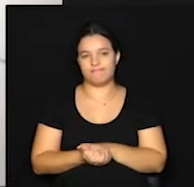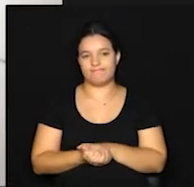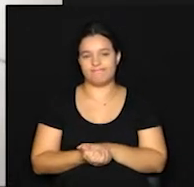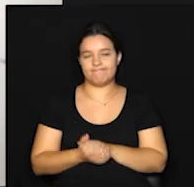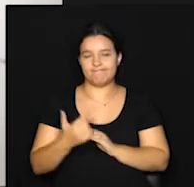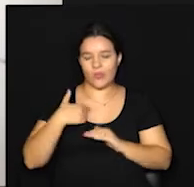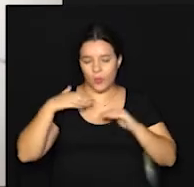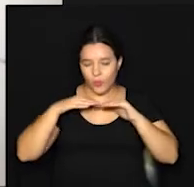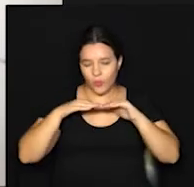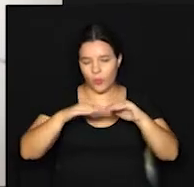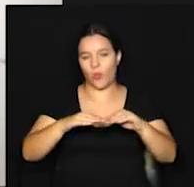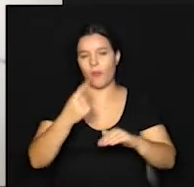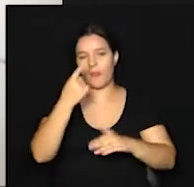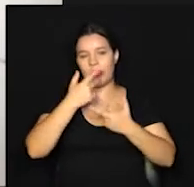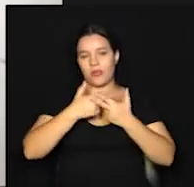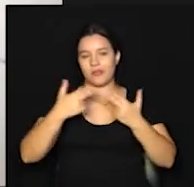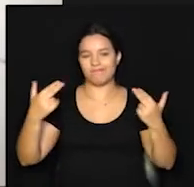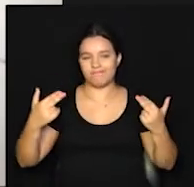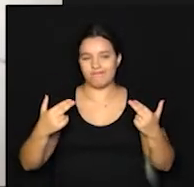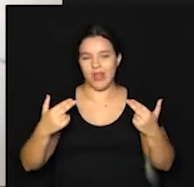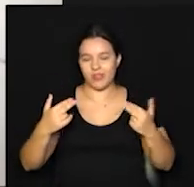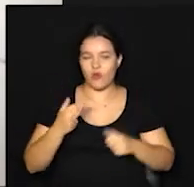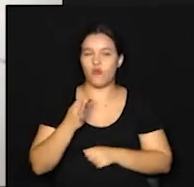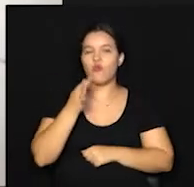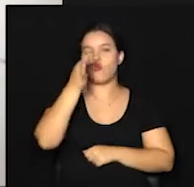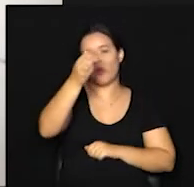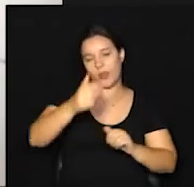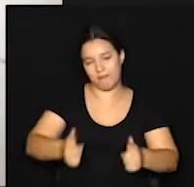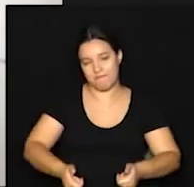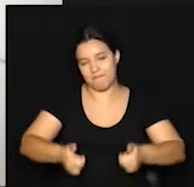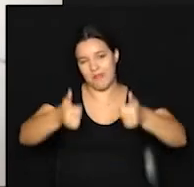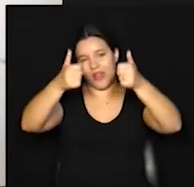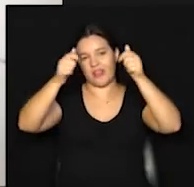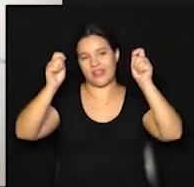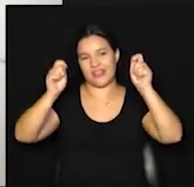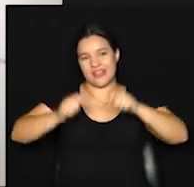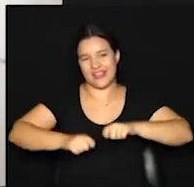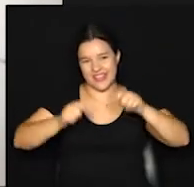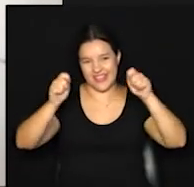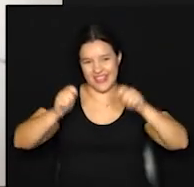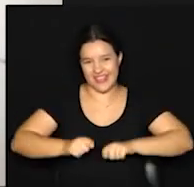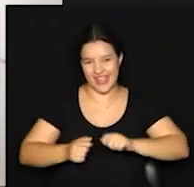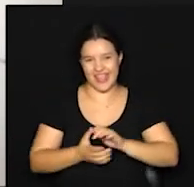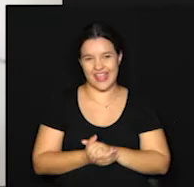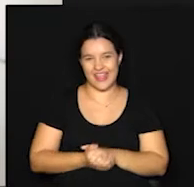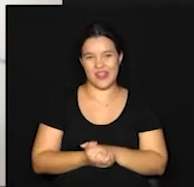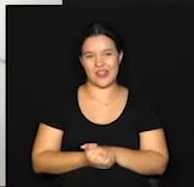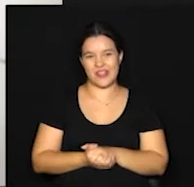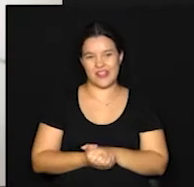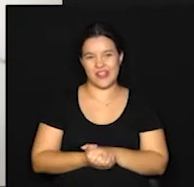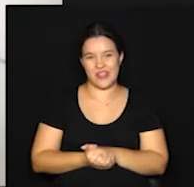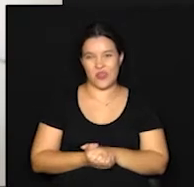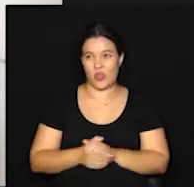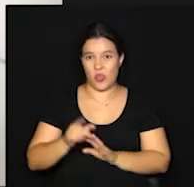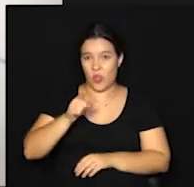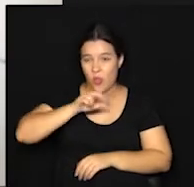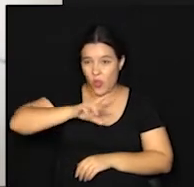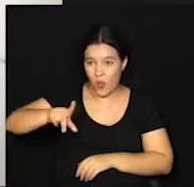uma coisa, tem luz no fim do túnel, sim, tá? E não é o trem que vai te